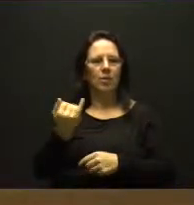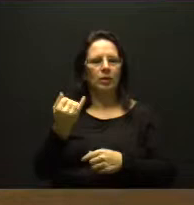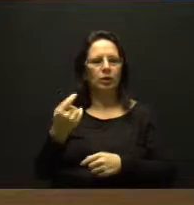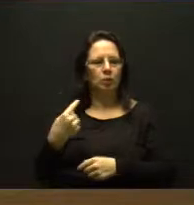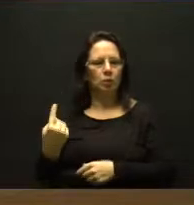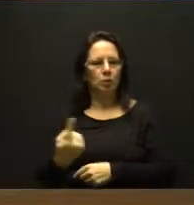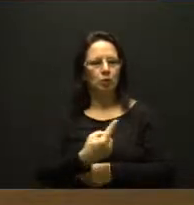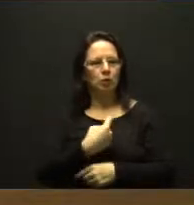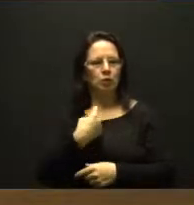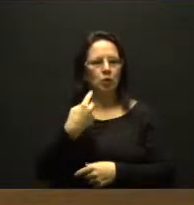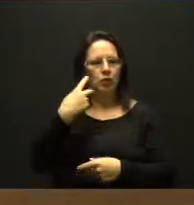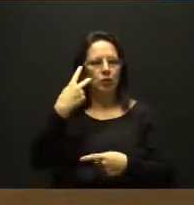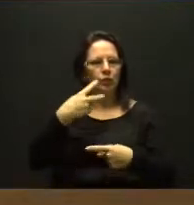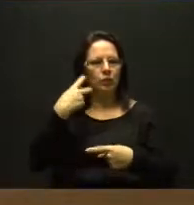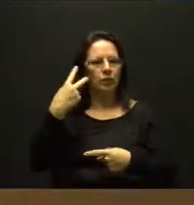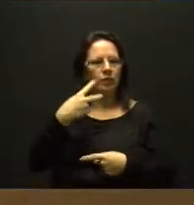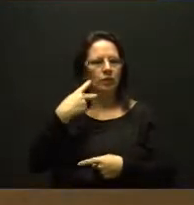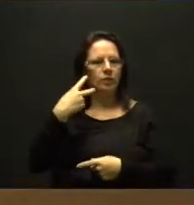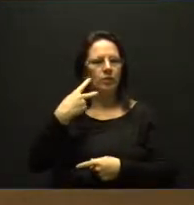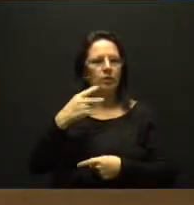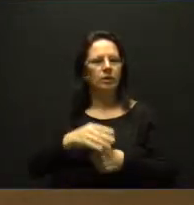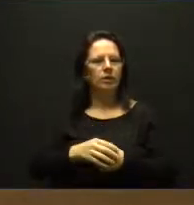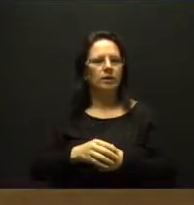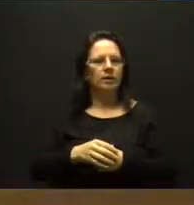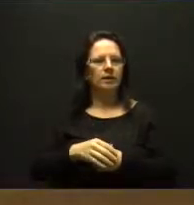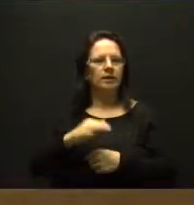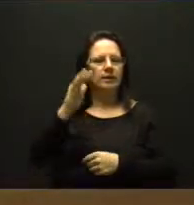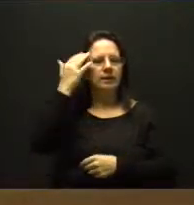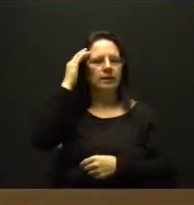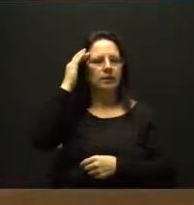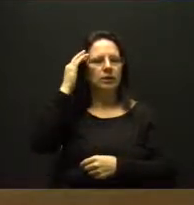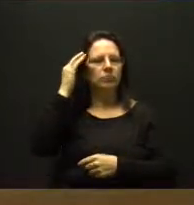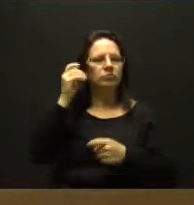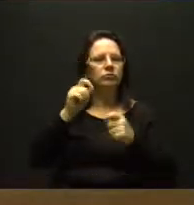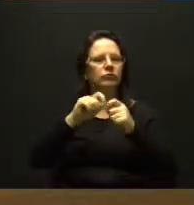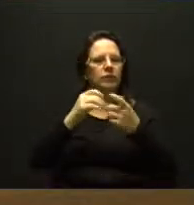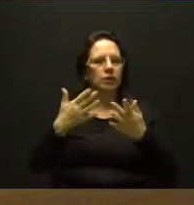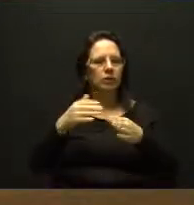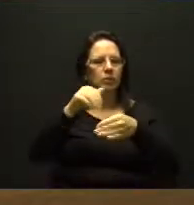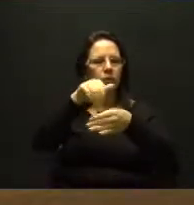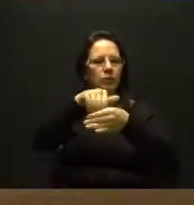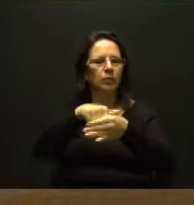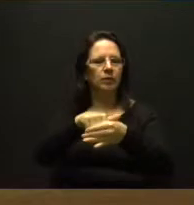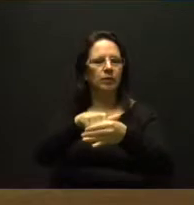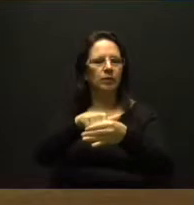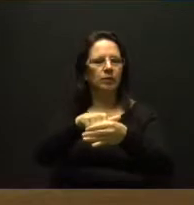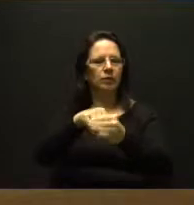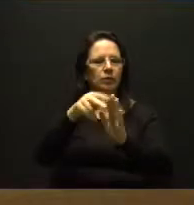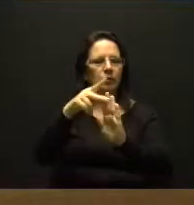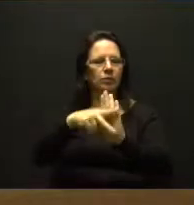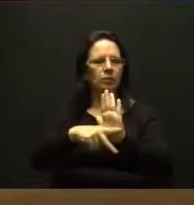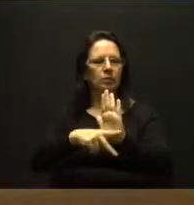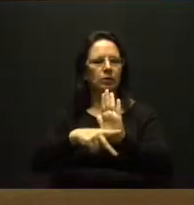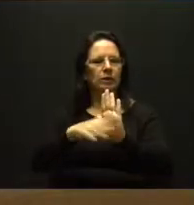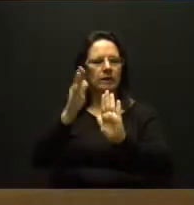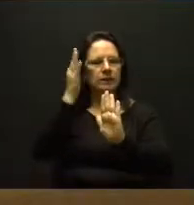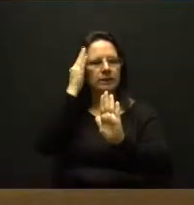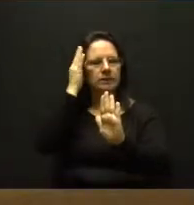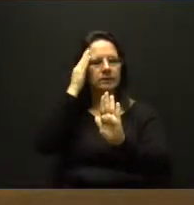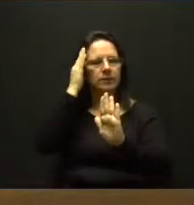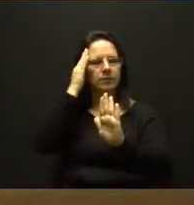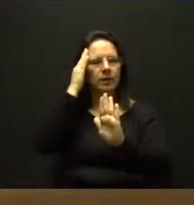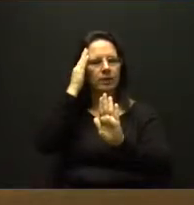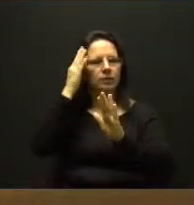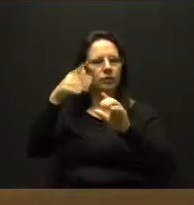vereadores entendemos o que nós estamos aqui fazendo votando no projeto como esse reconhecendo